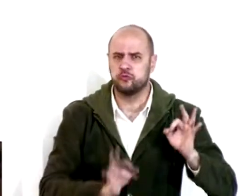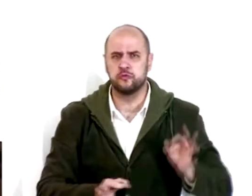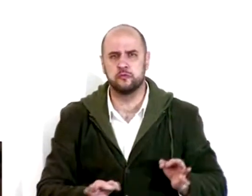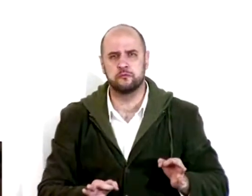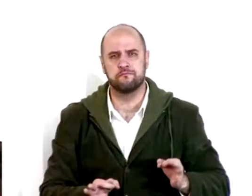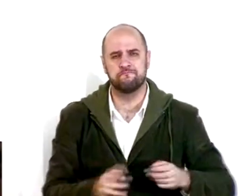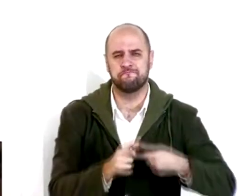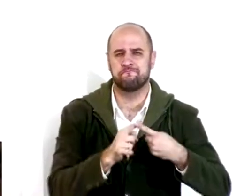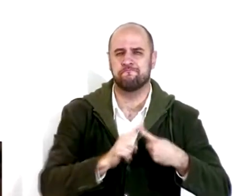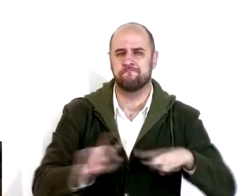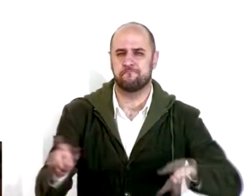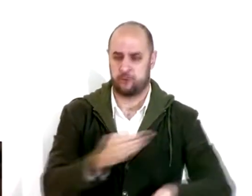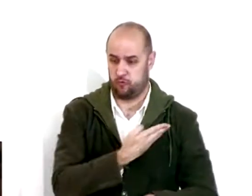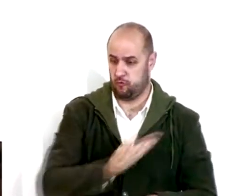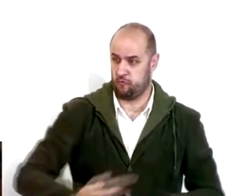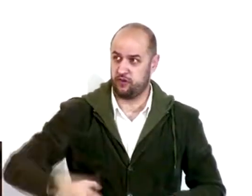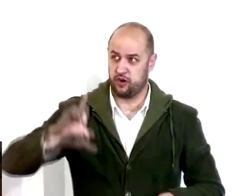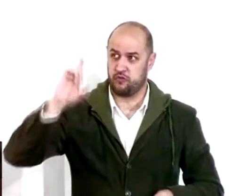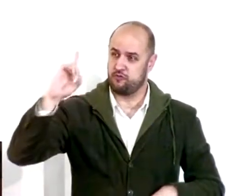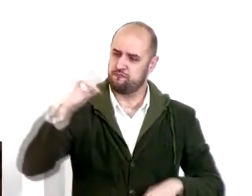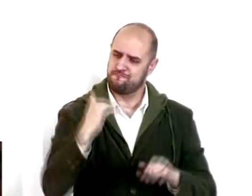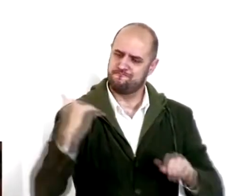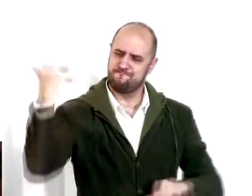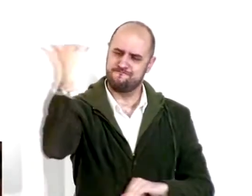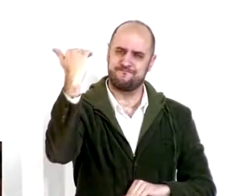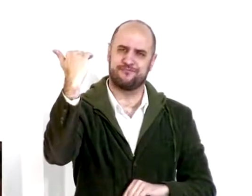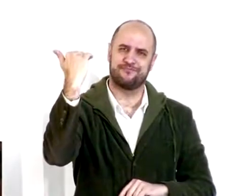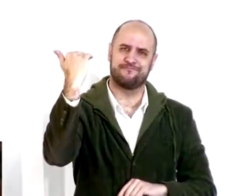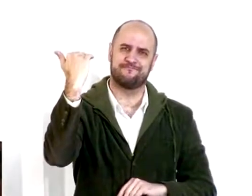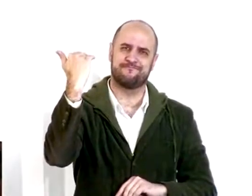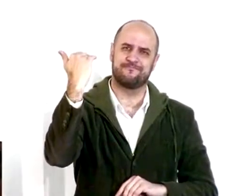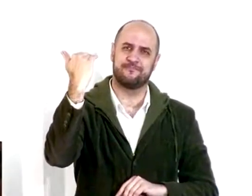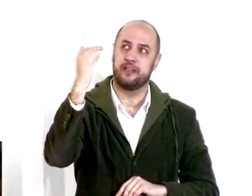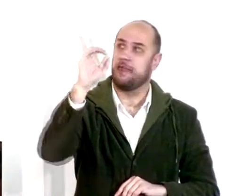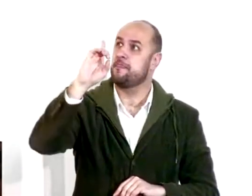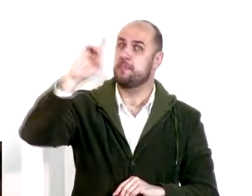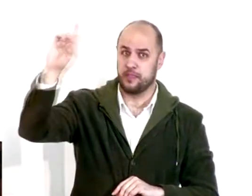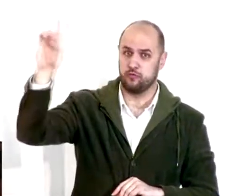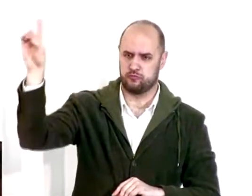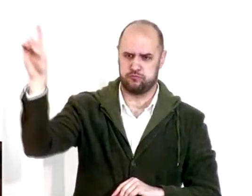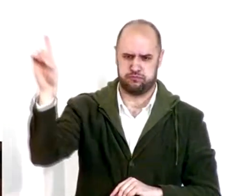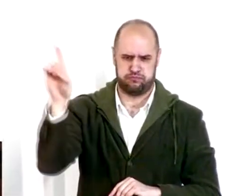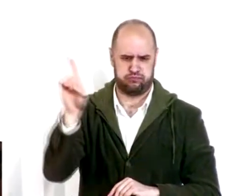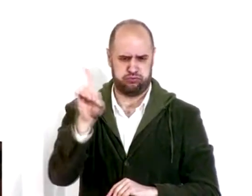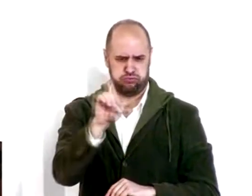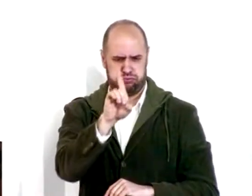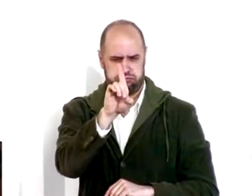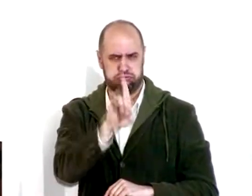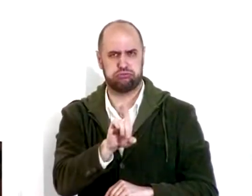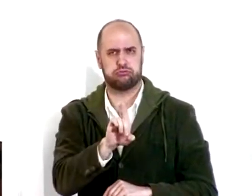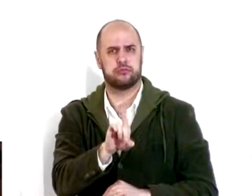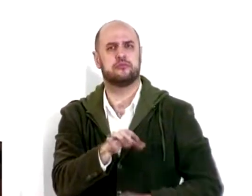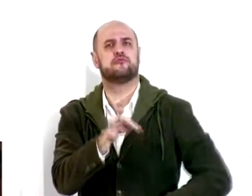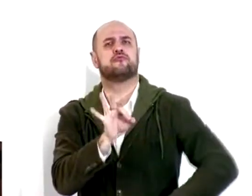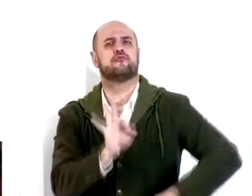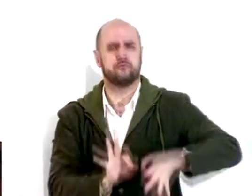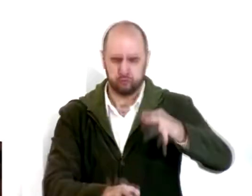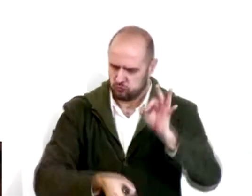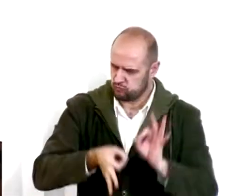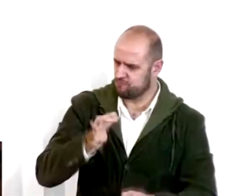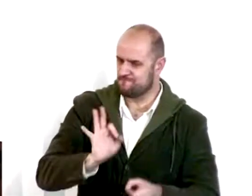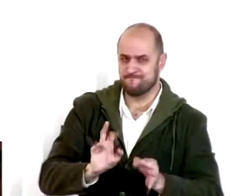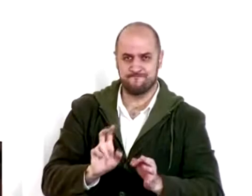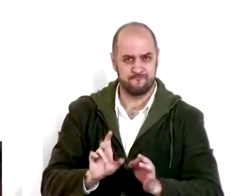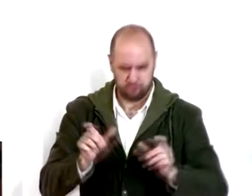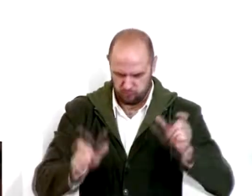estão sob o governo soberano de Deus. Deus entra neste tribunal e Ele vai julgar os juízes e